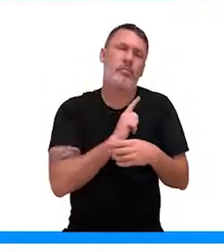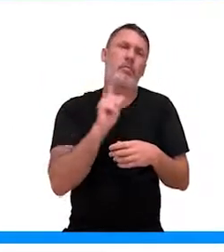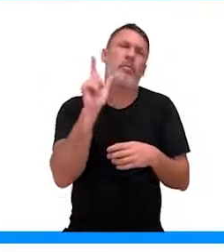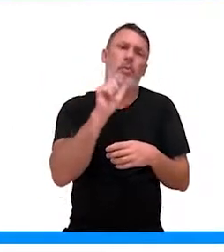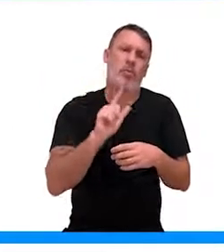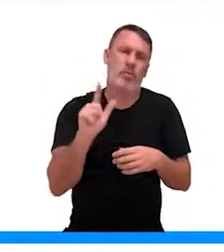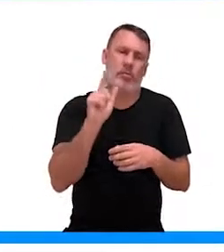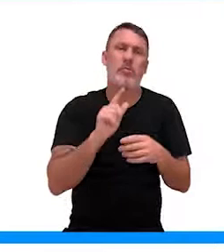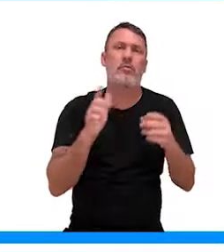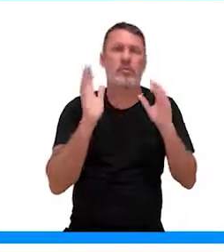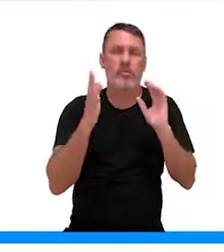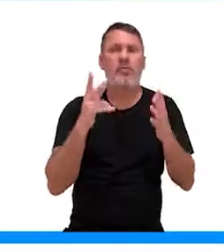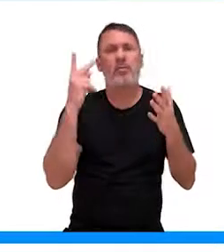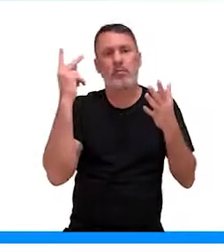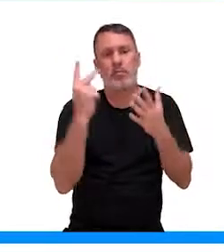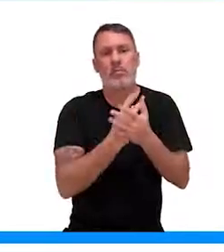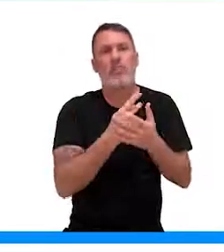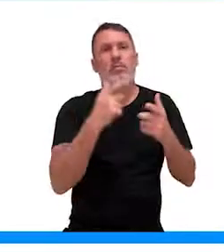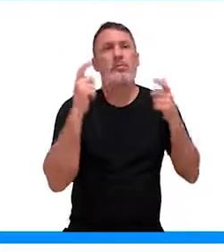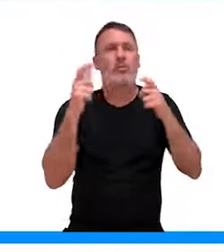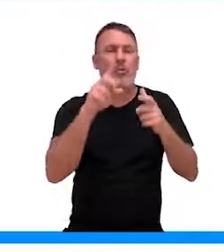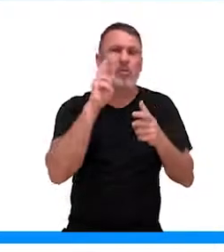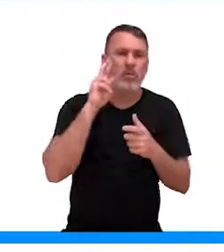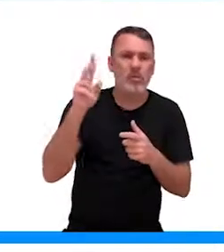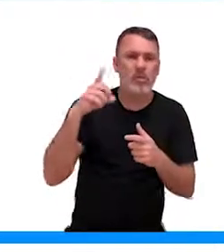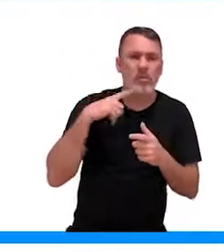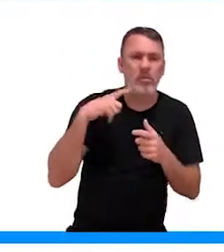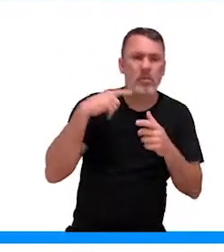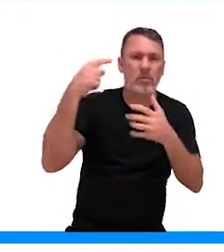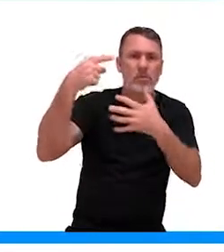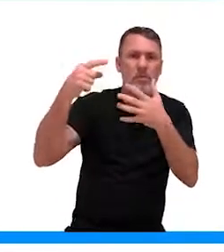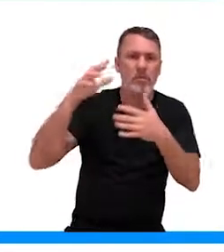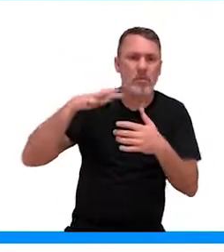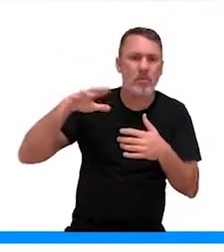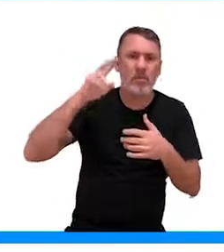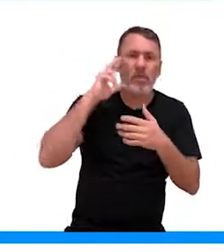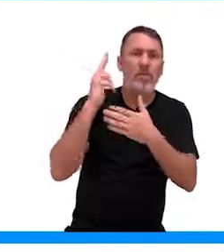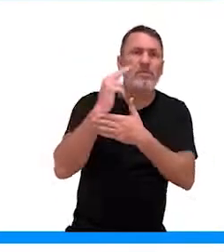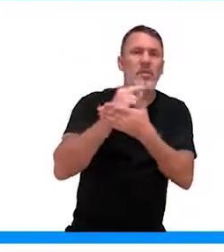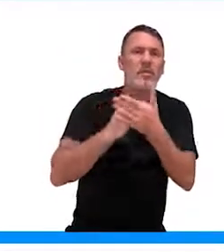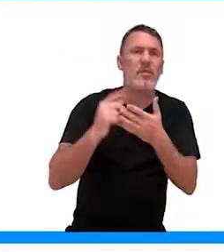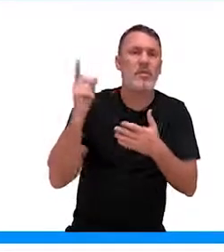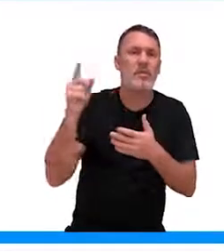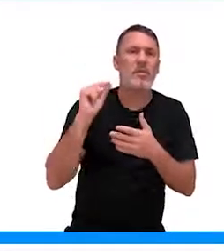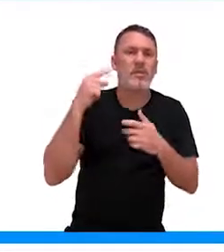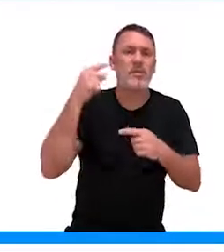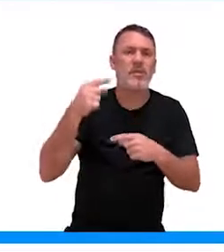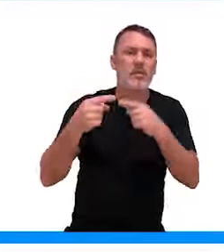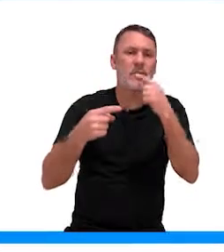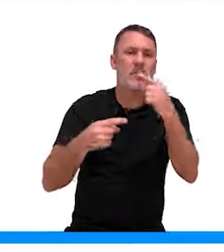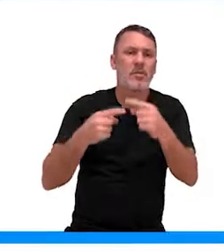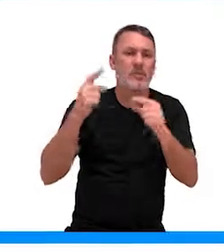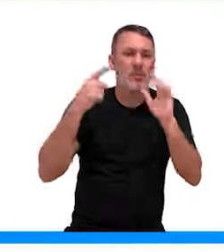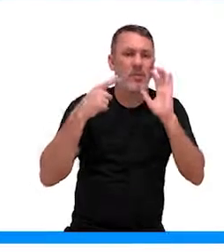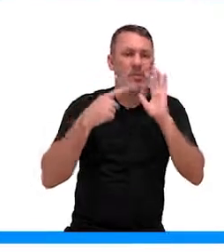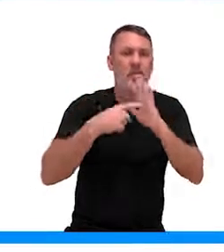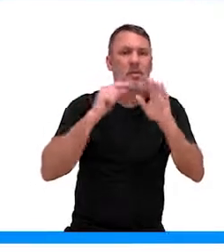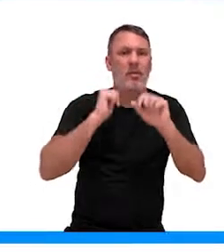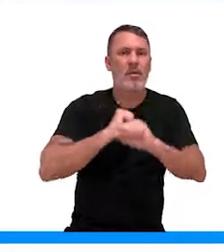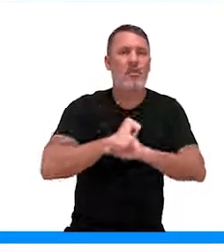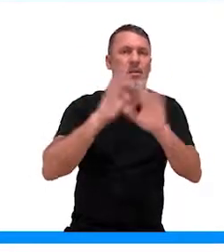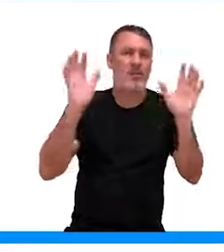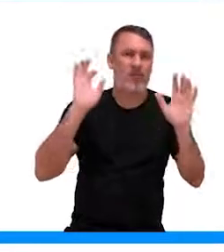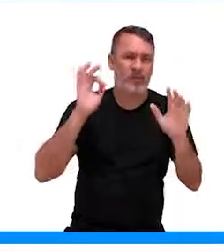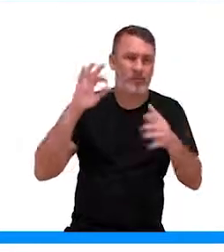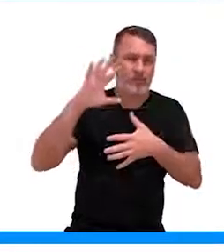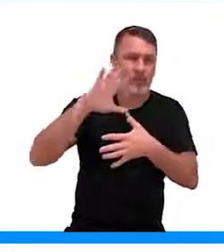ela já ocorre ali em uma região, como você pode observar no esquema aí do ciclo, claro, o meio continental.